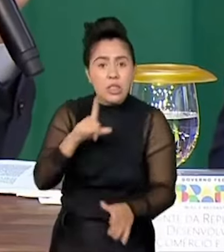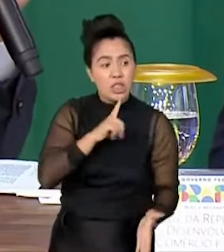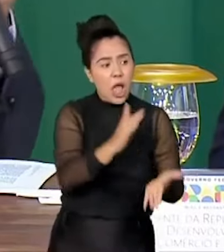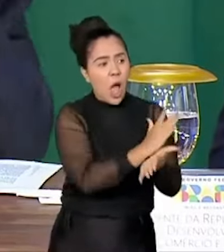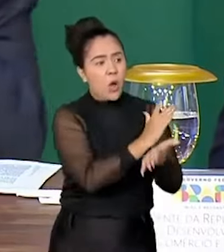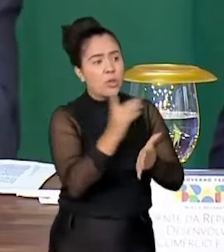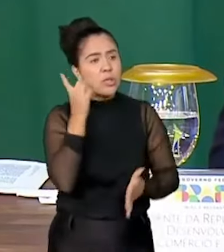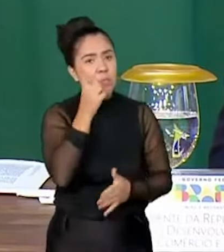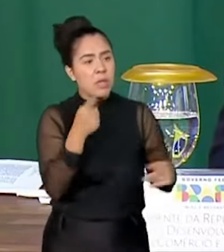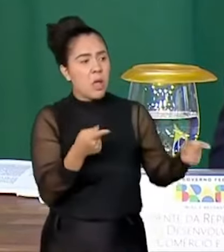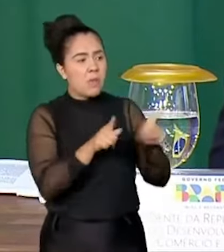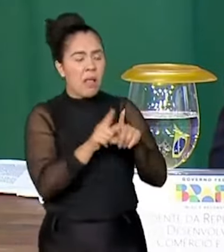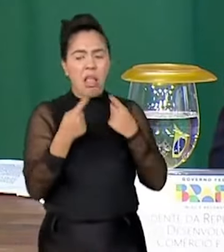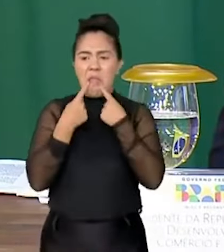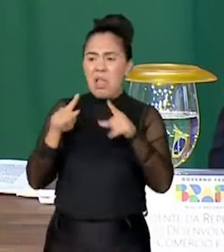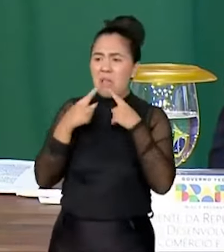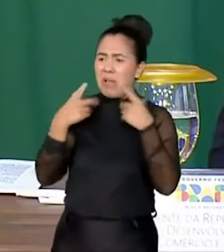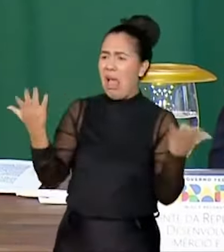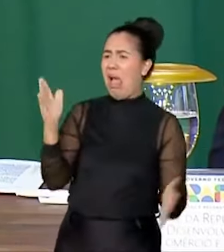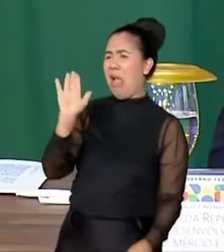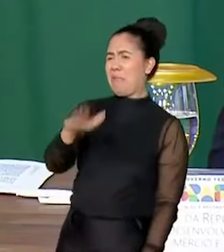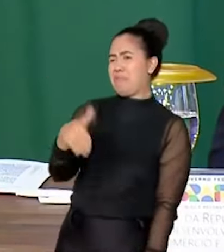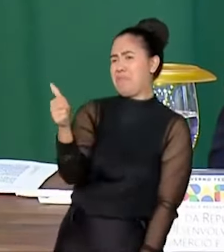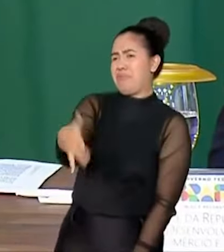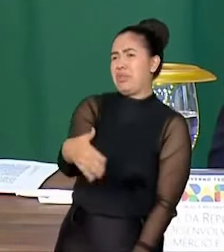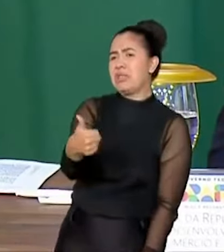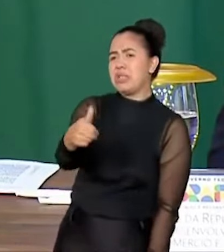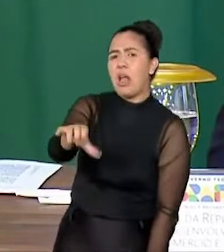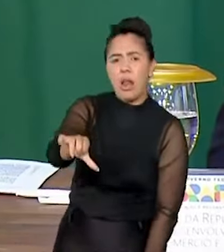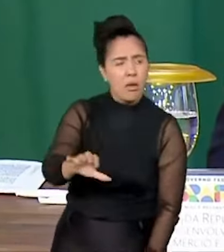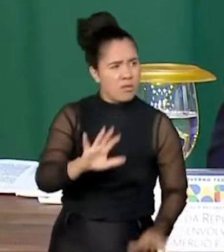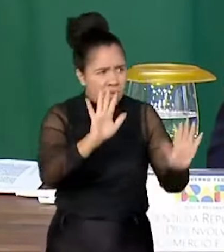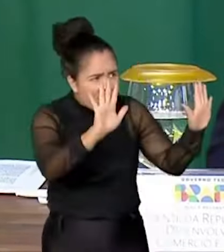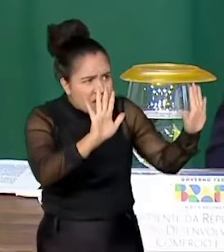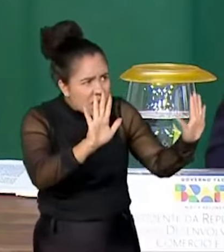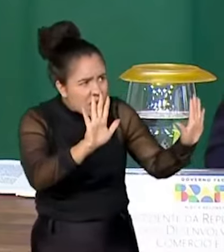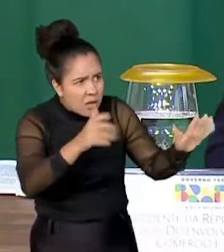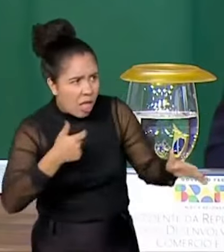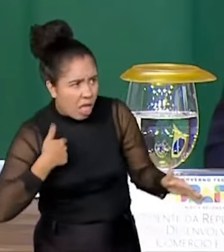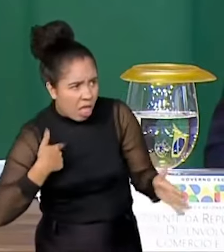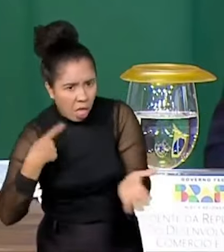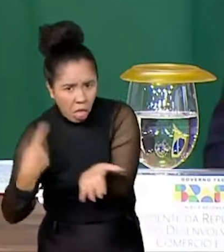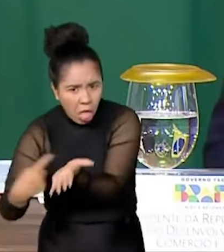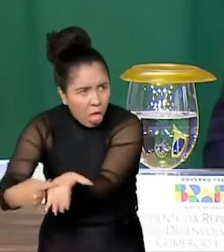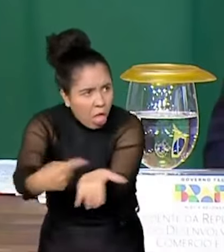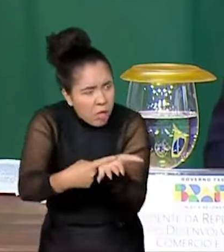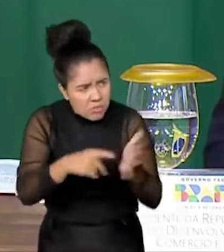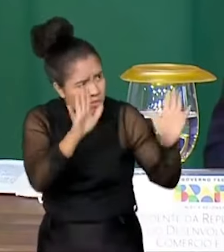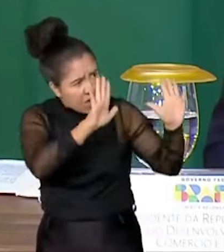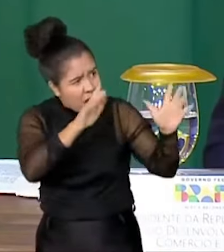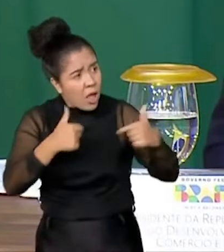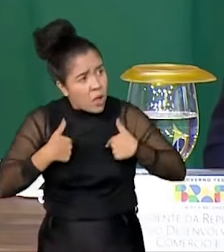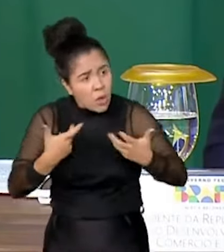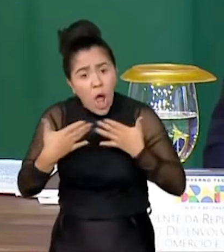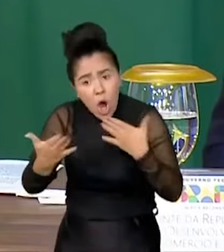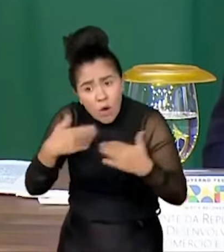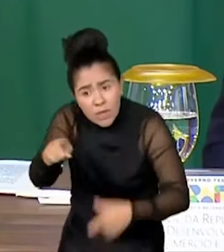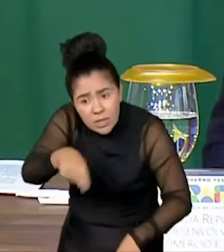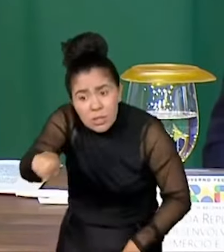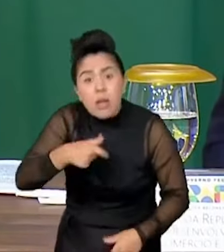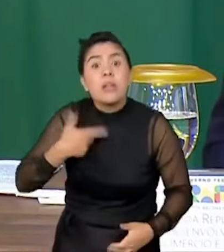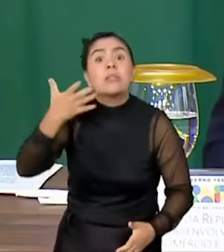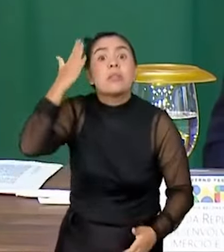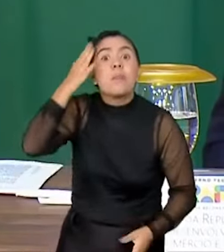se queixava, Lula, mas só tem 19 pessoas. Eu falei, eu não vou fazer comício, eu quero conversar com as pessoas. Eu quero saber como é que eles